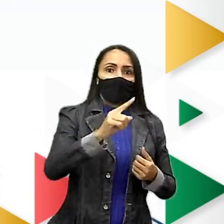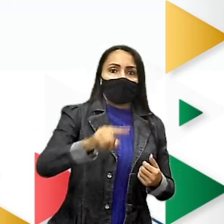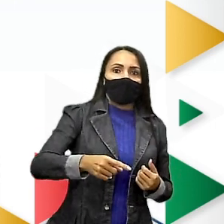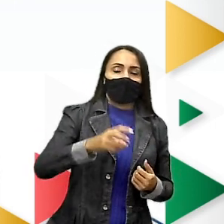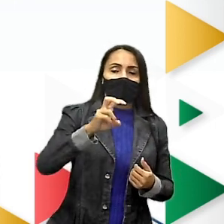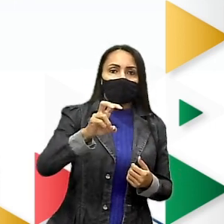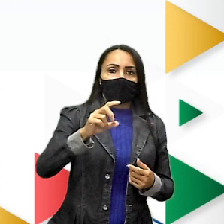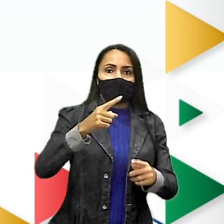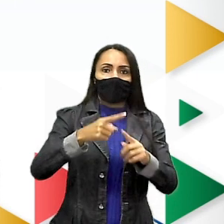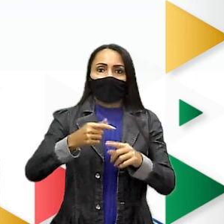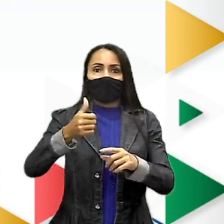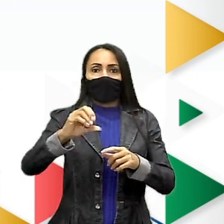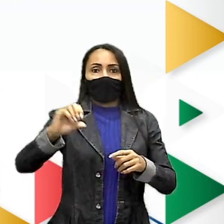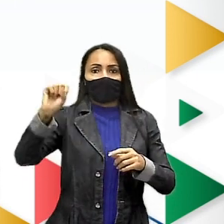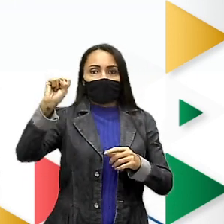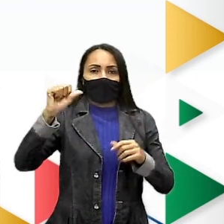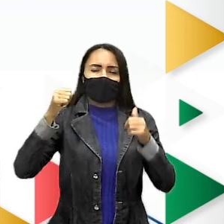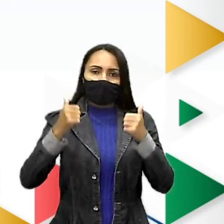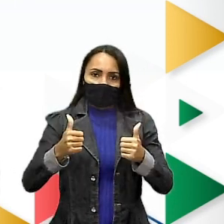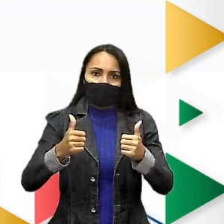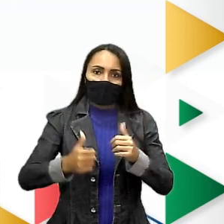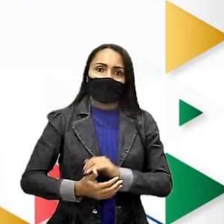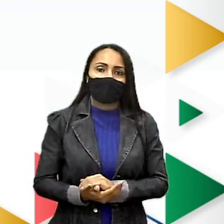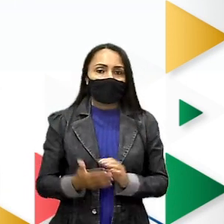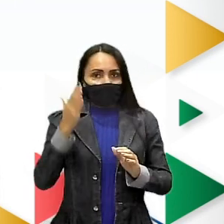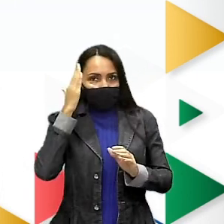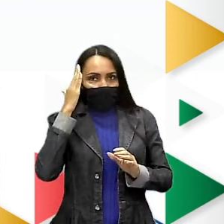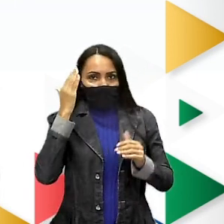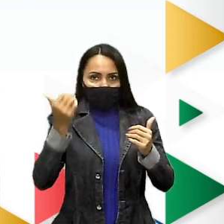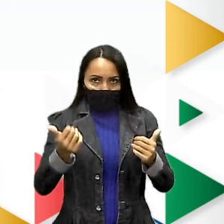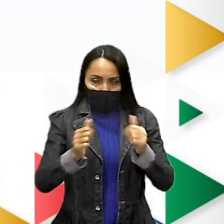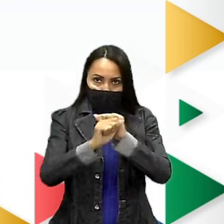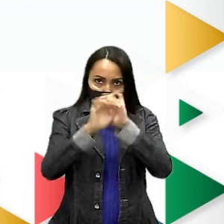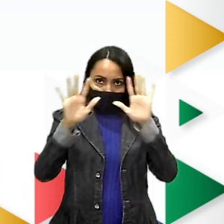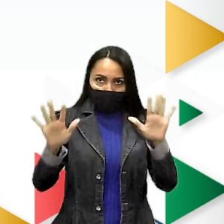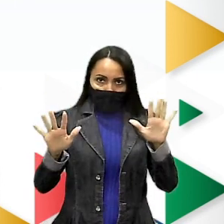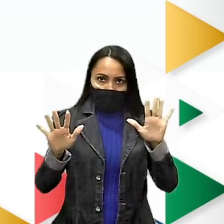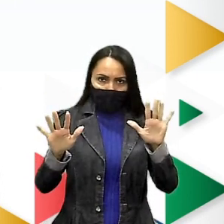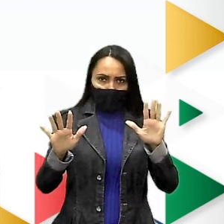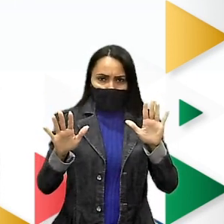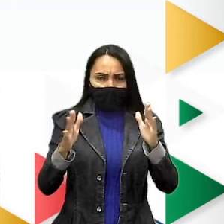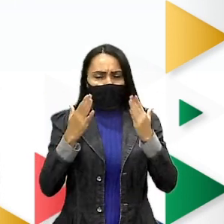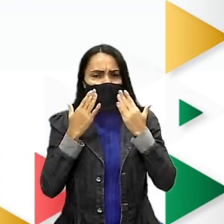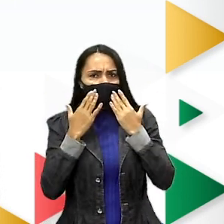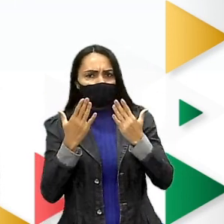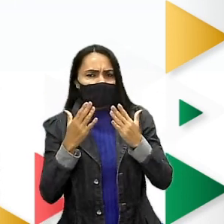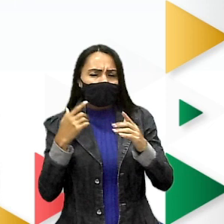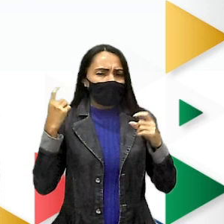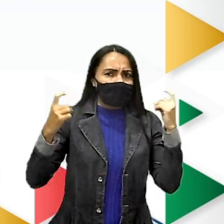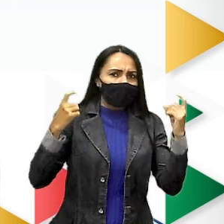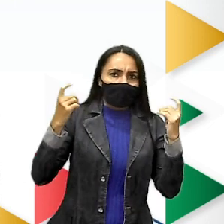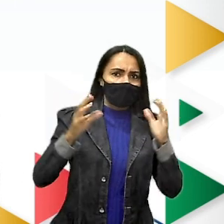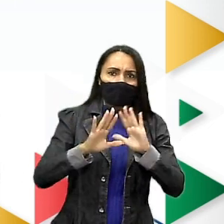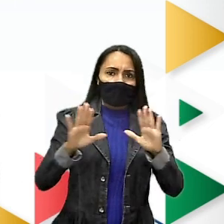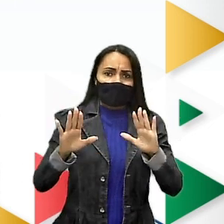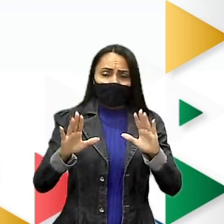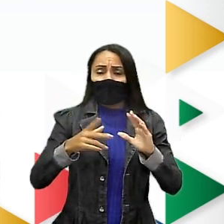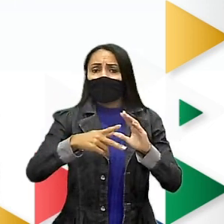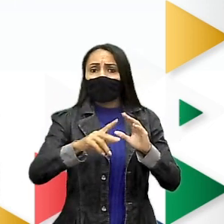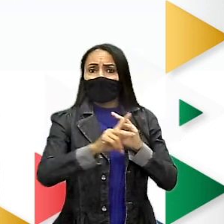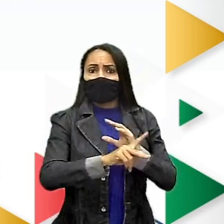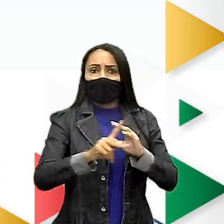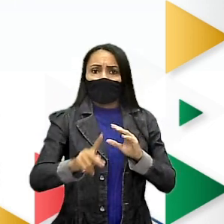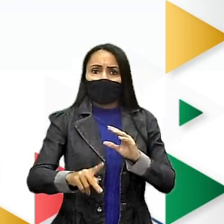vezes 10 à oitava. Tranquilo? Deu para entender? Tá claro? Por favor, não se preocupa. O teu professor não vai